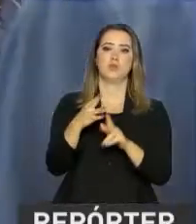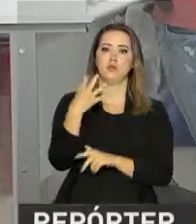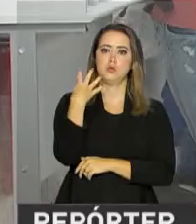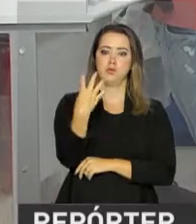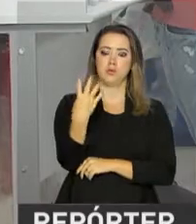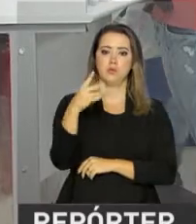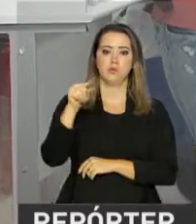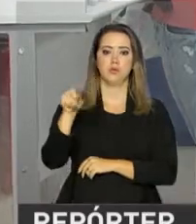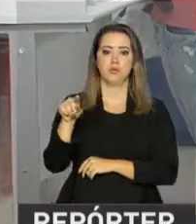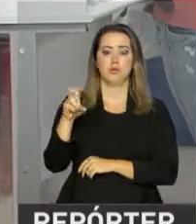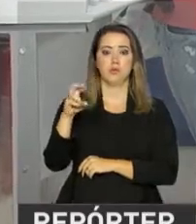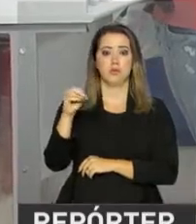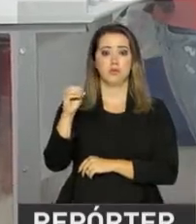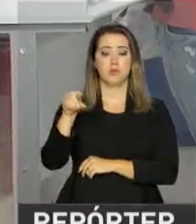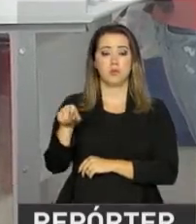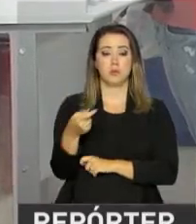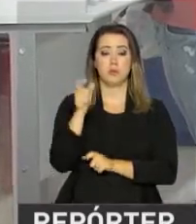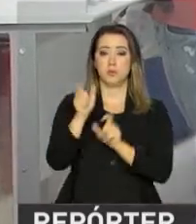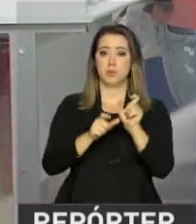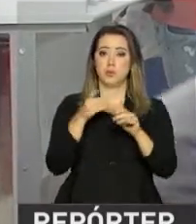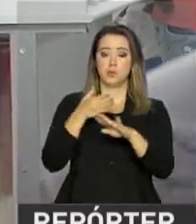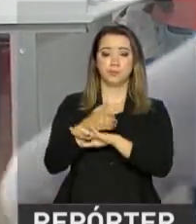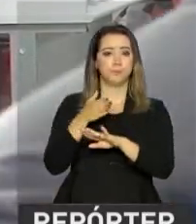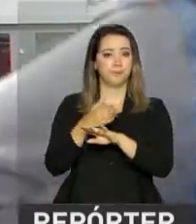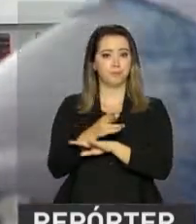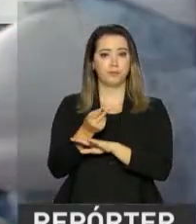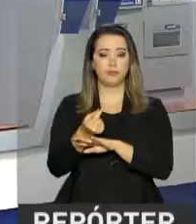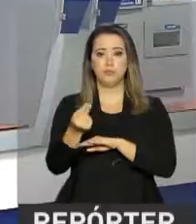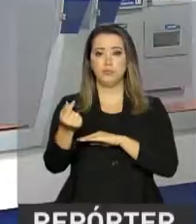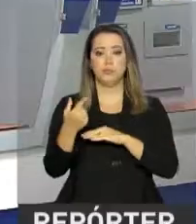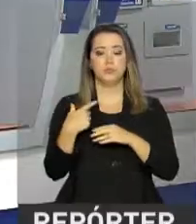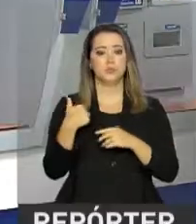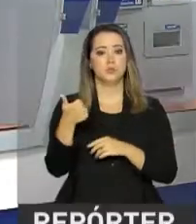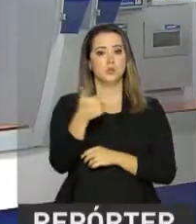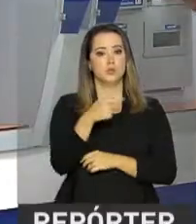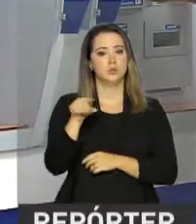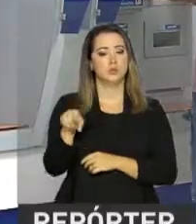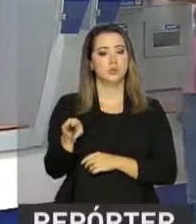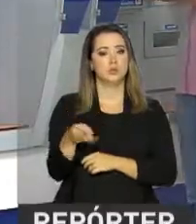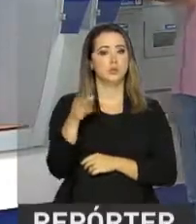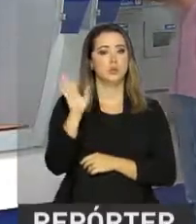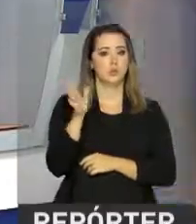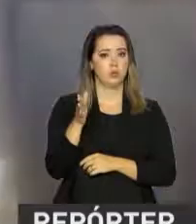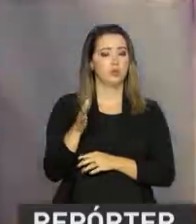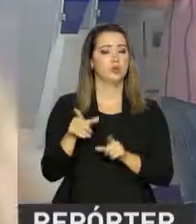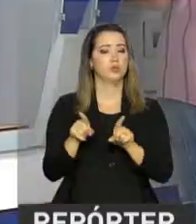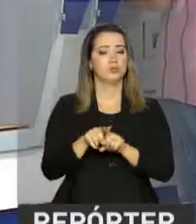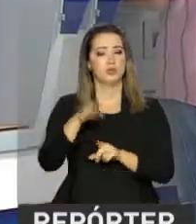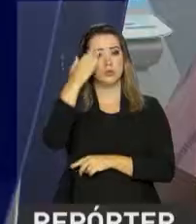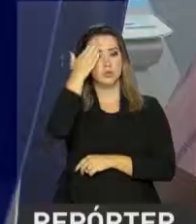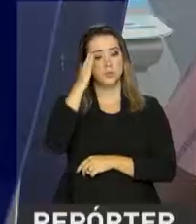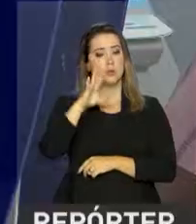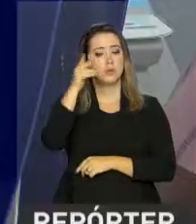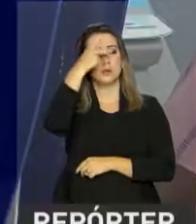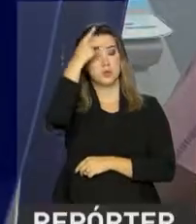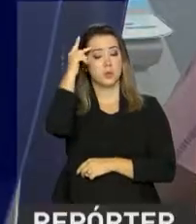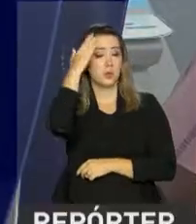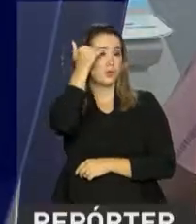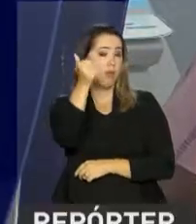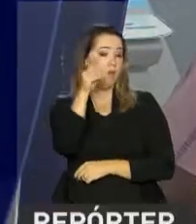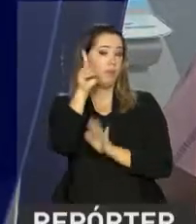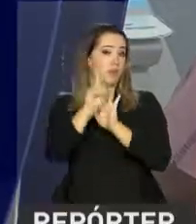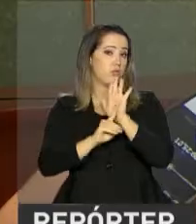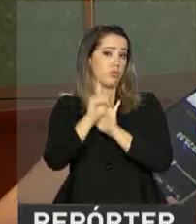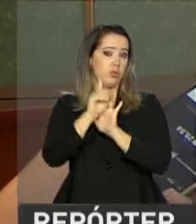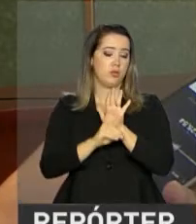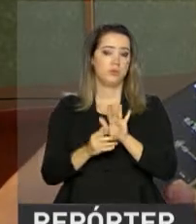milhões e 500 mil trabalhadores a mais dos 12 milhões já estimados mas nem todos sabem que têm direito ao benefício